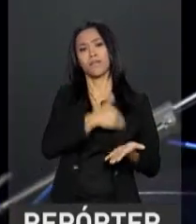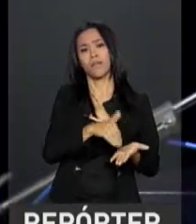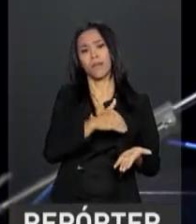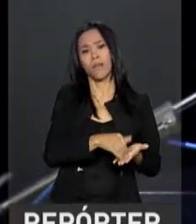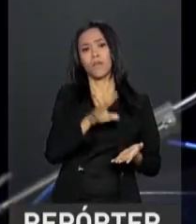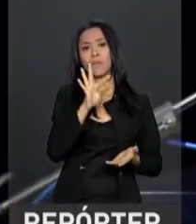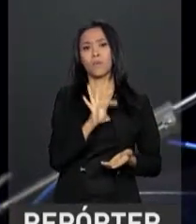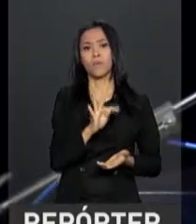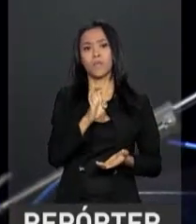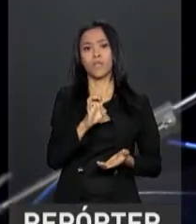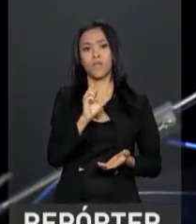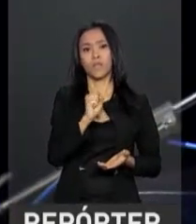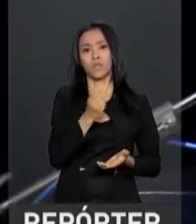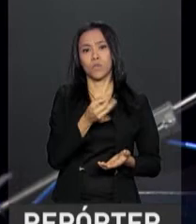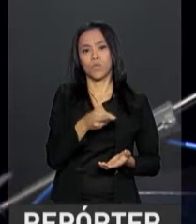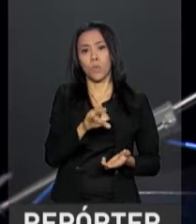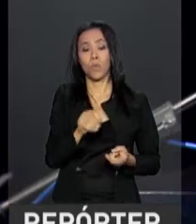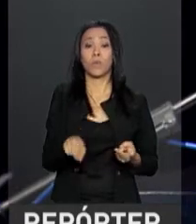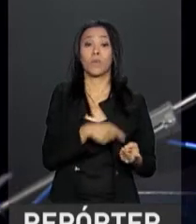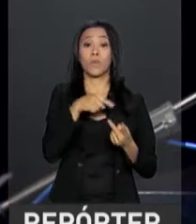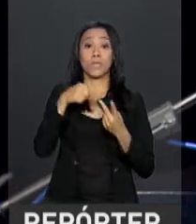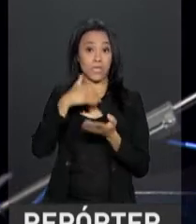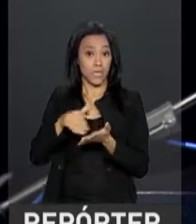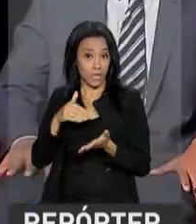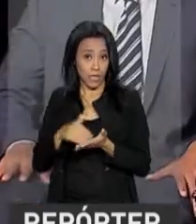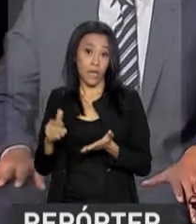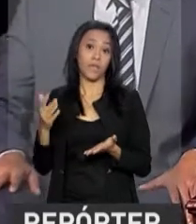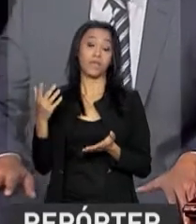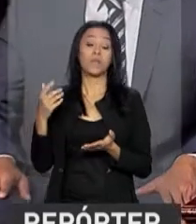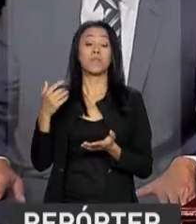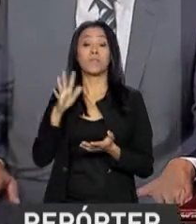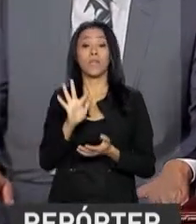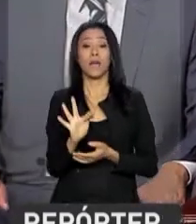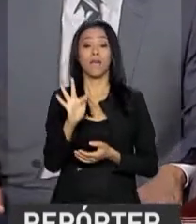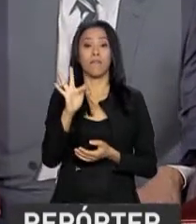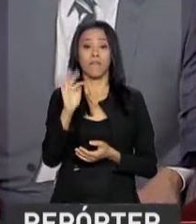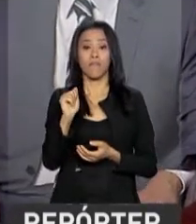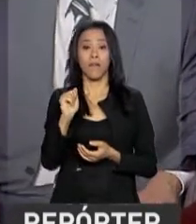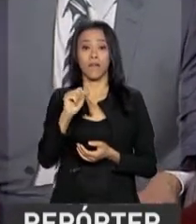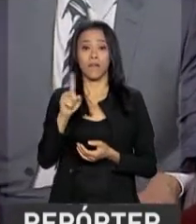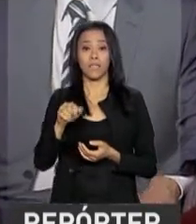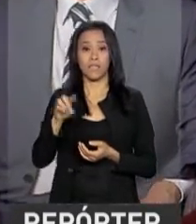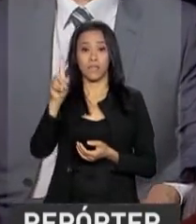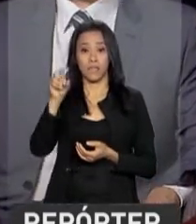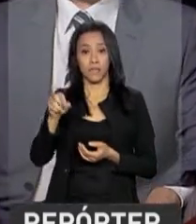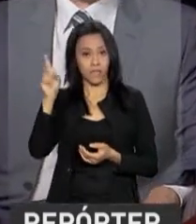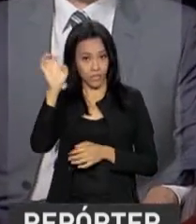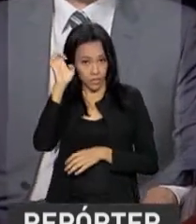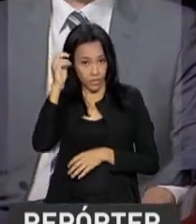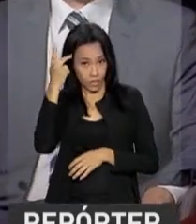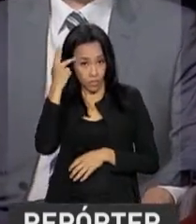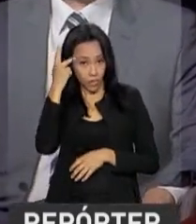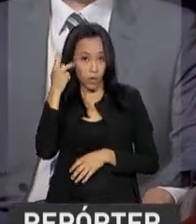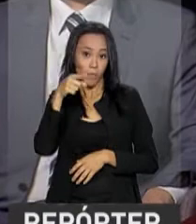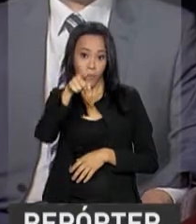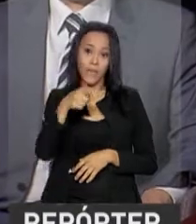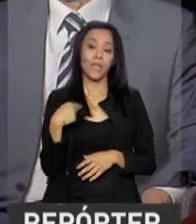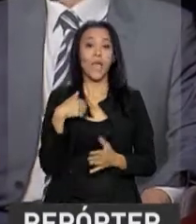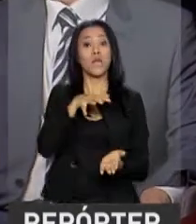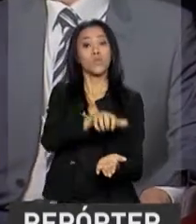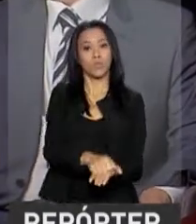nacional e secretário da fazenda do estado de são paulo na cerimônia de transmissão de cargo guarde e falou das medidas